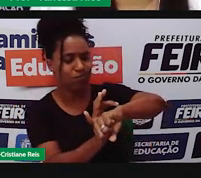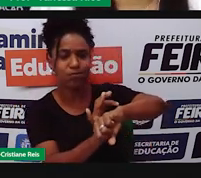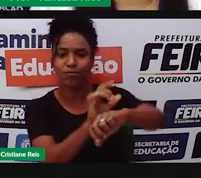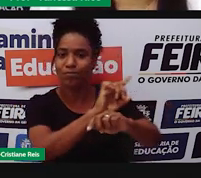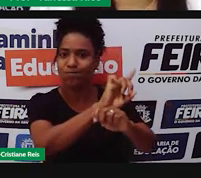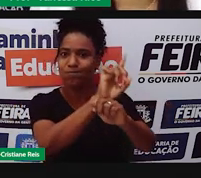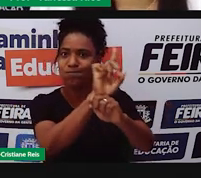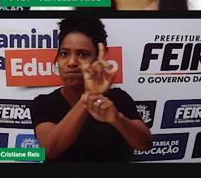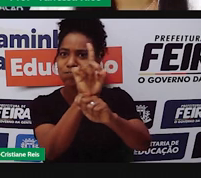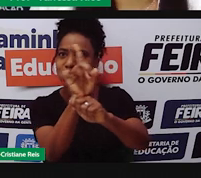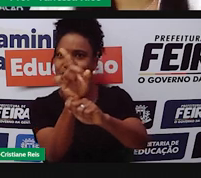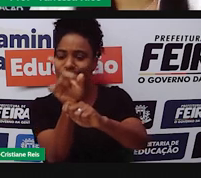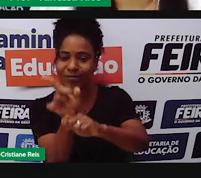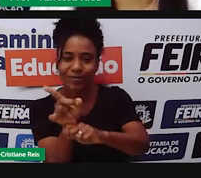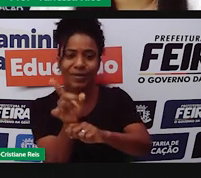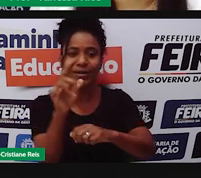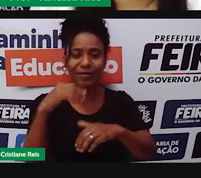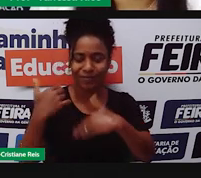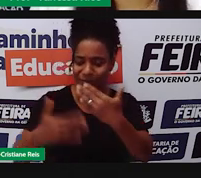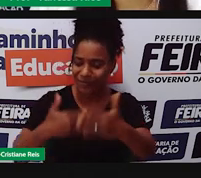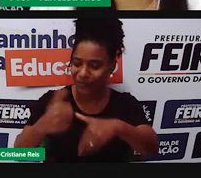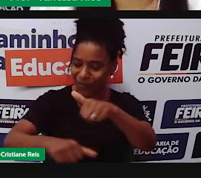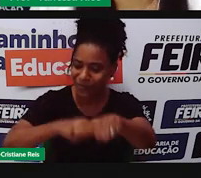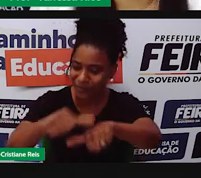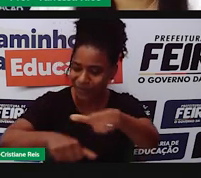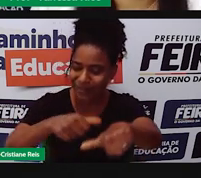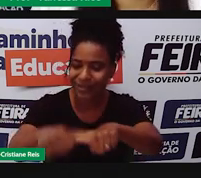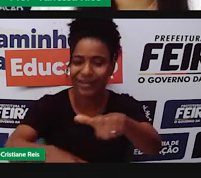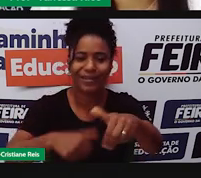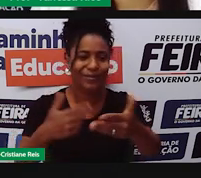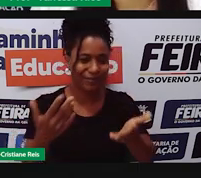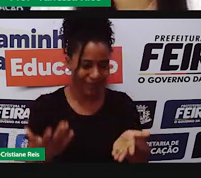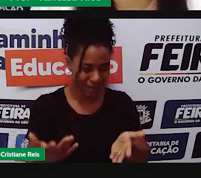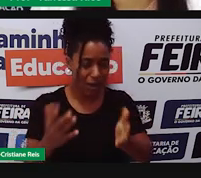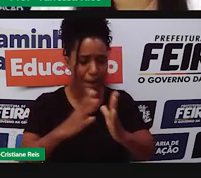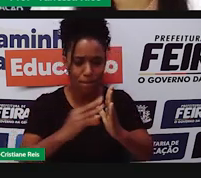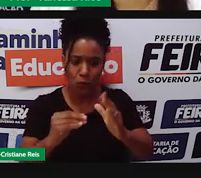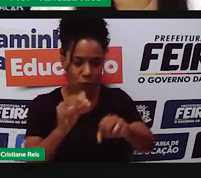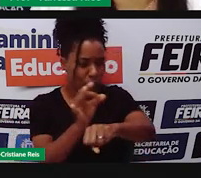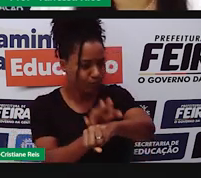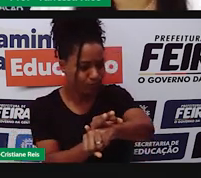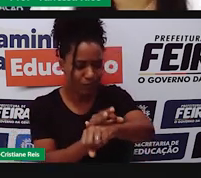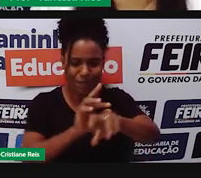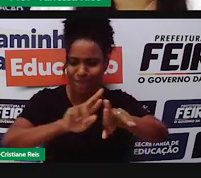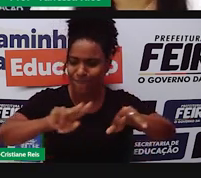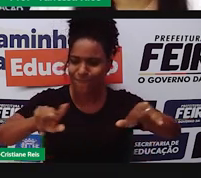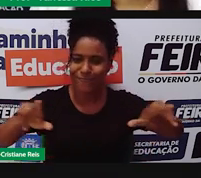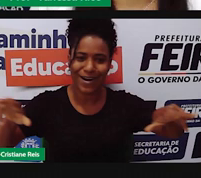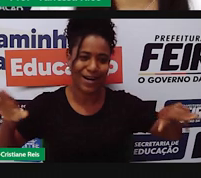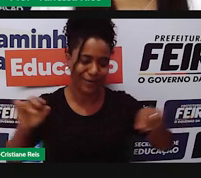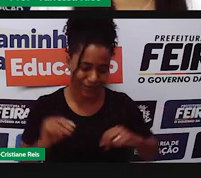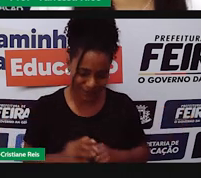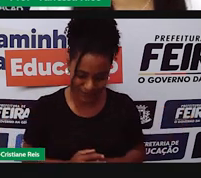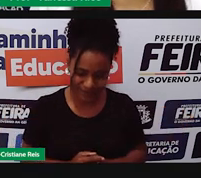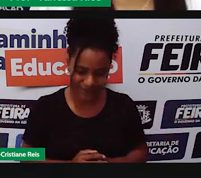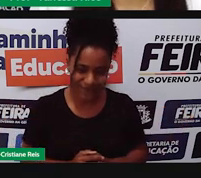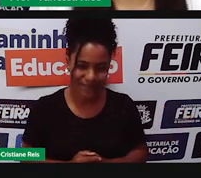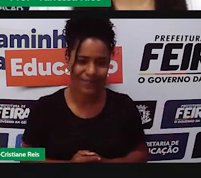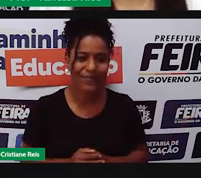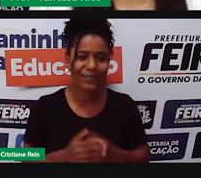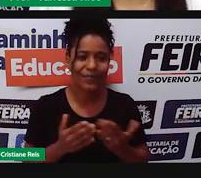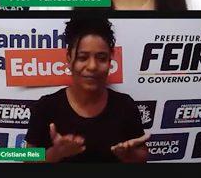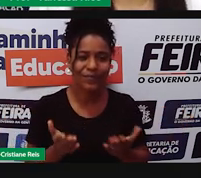foram inventados dos mais diversos modelos e tipos a fim de que esse tempo fosse medido. A Pro trouxe